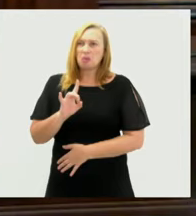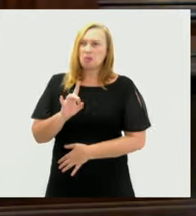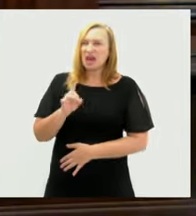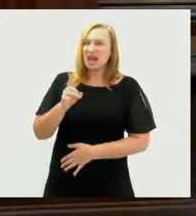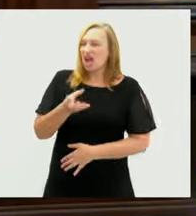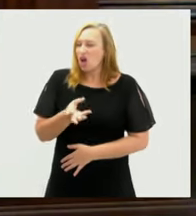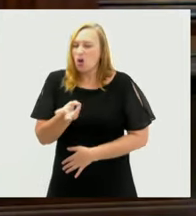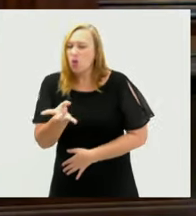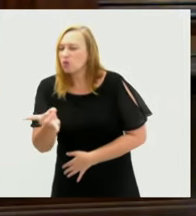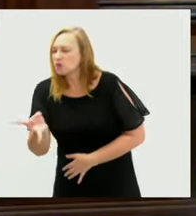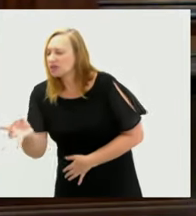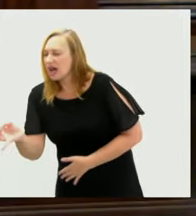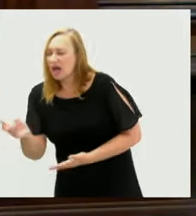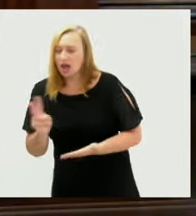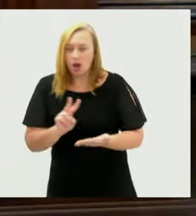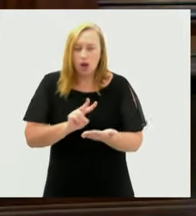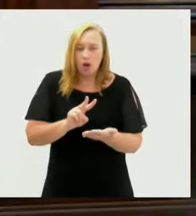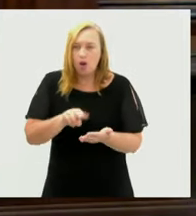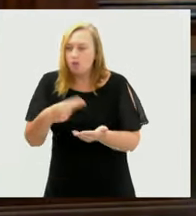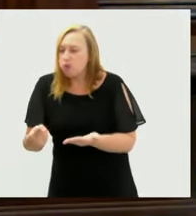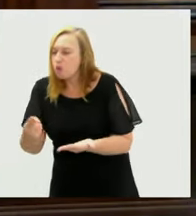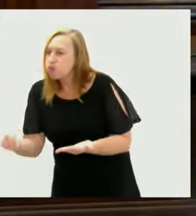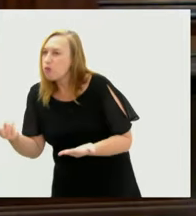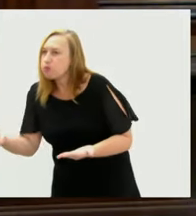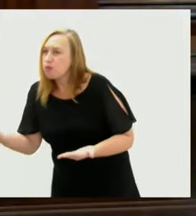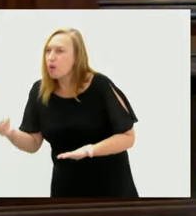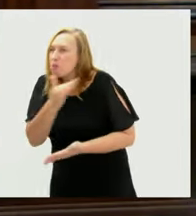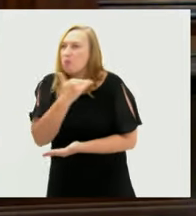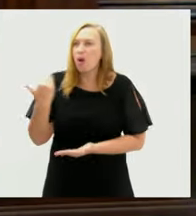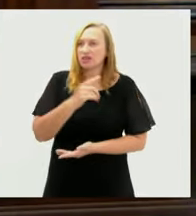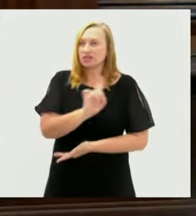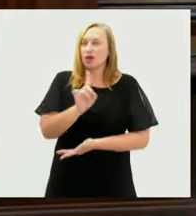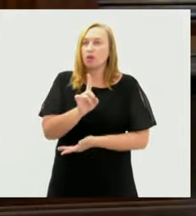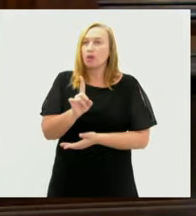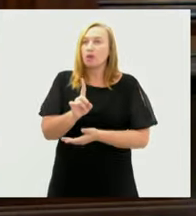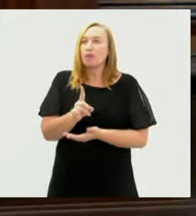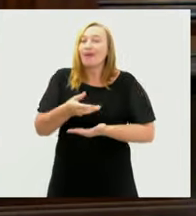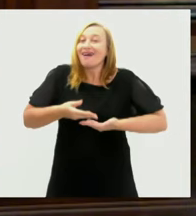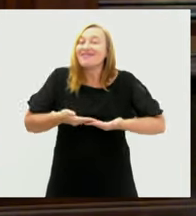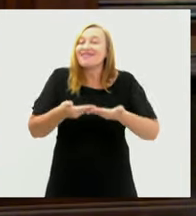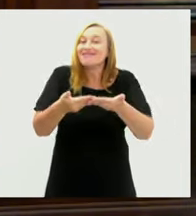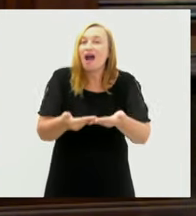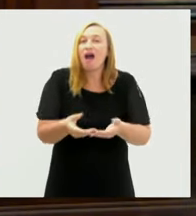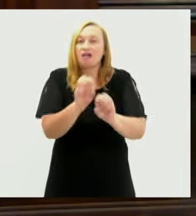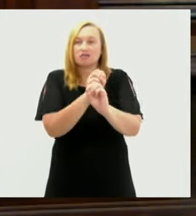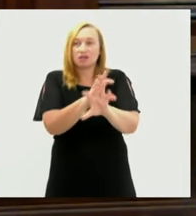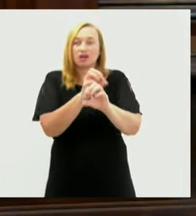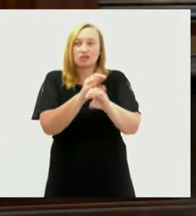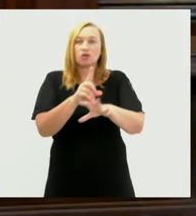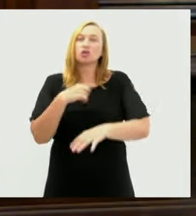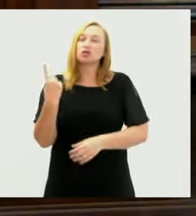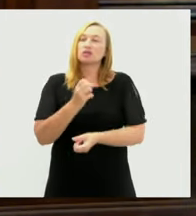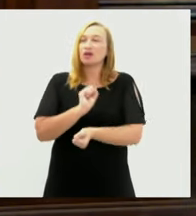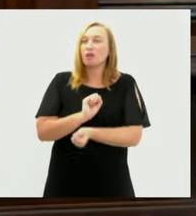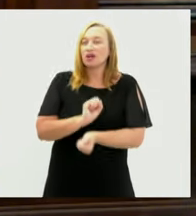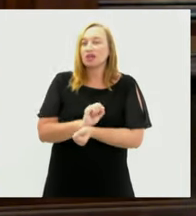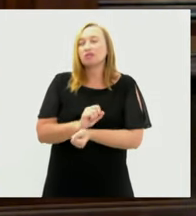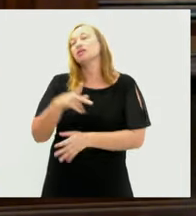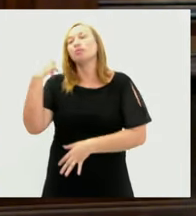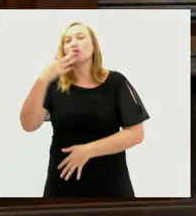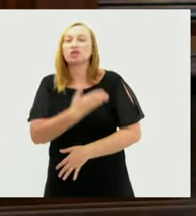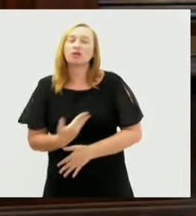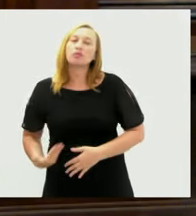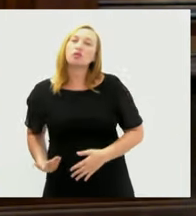corpos assassinados, estamos aqui para trazer educação. E é isso que a gente espera da política pública, é isso que a